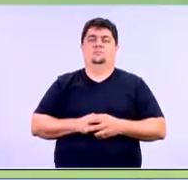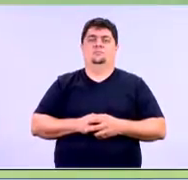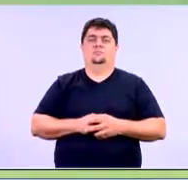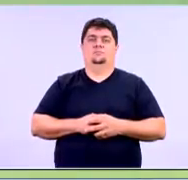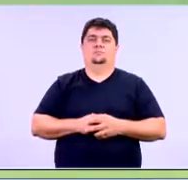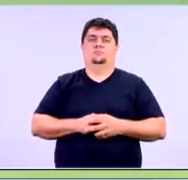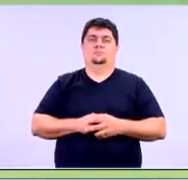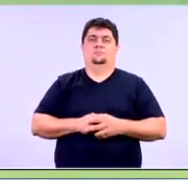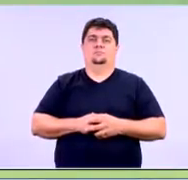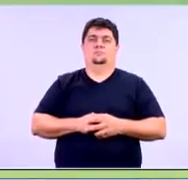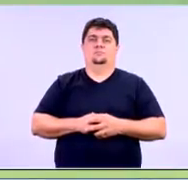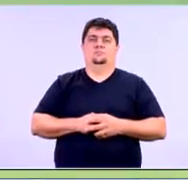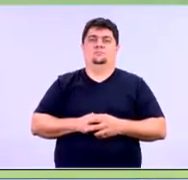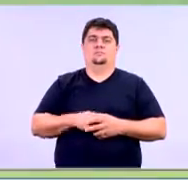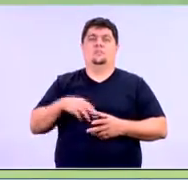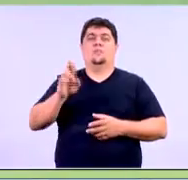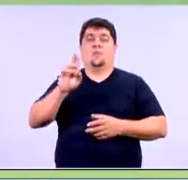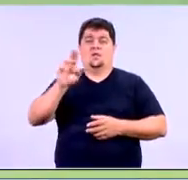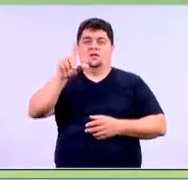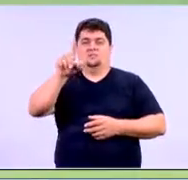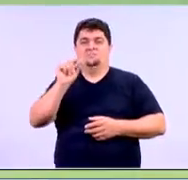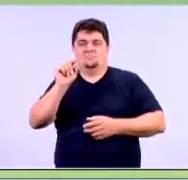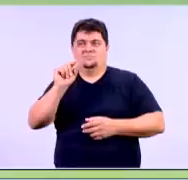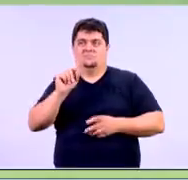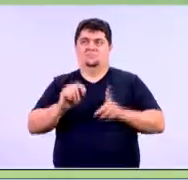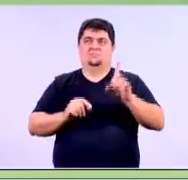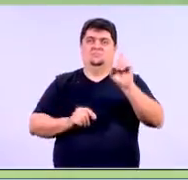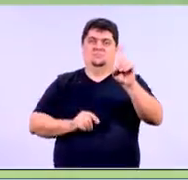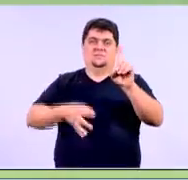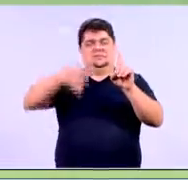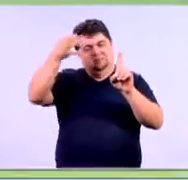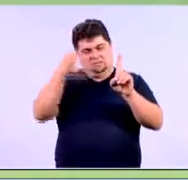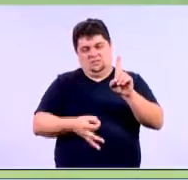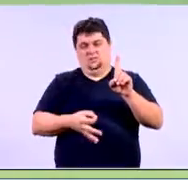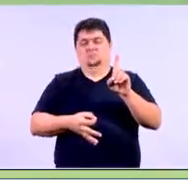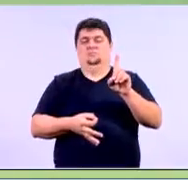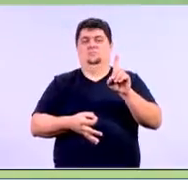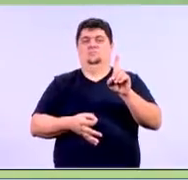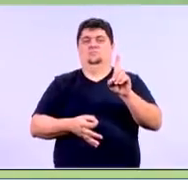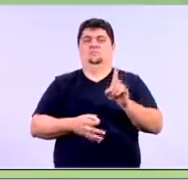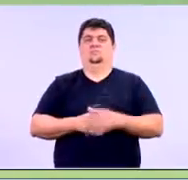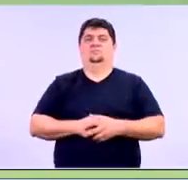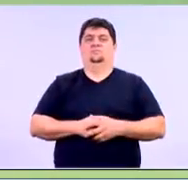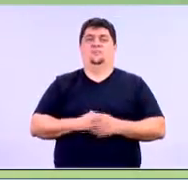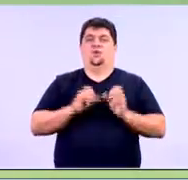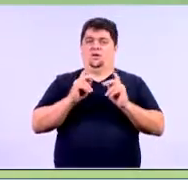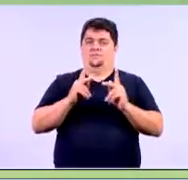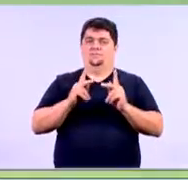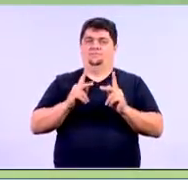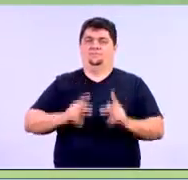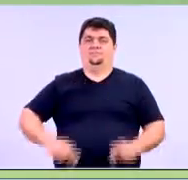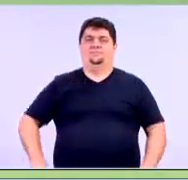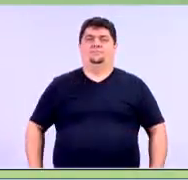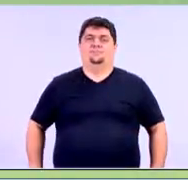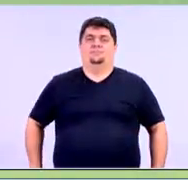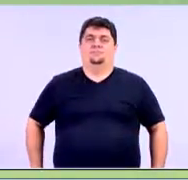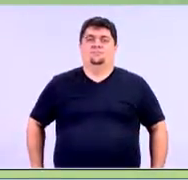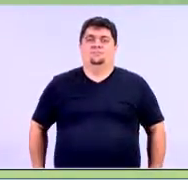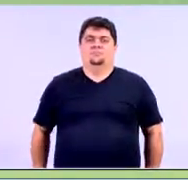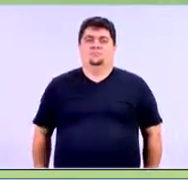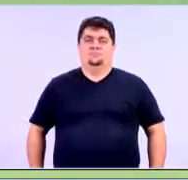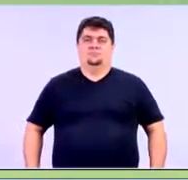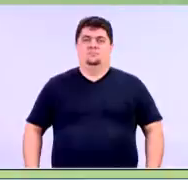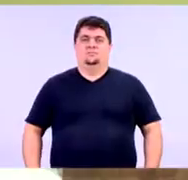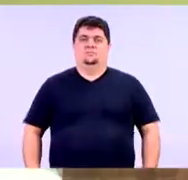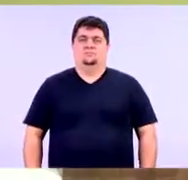Igualdade. Portanto, quem marcou o princípio da isonomia, marcou de forma correta. Ok? Então, professor,